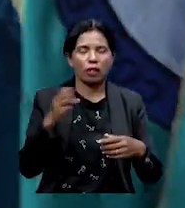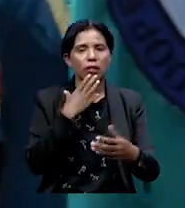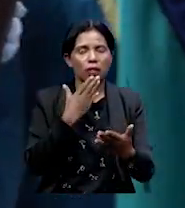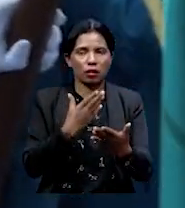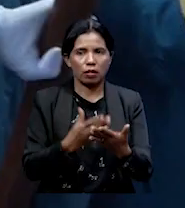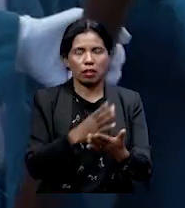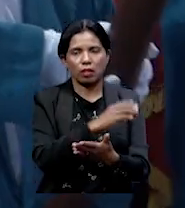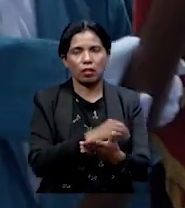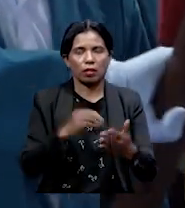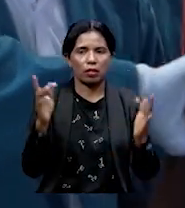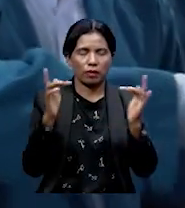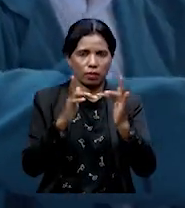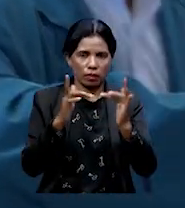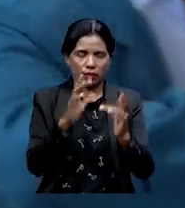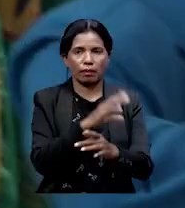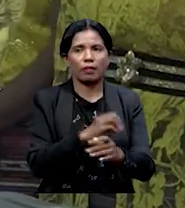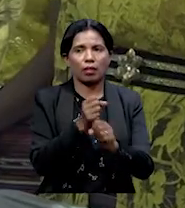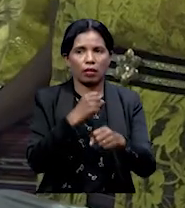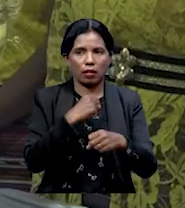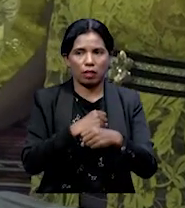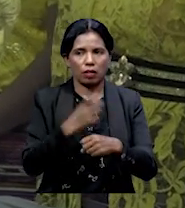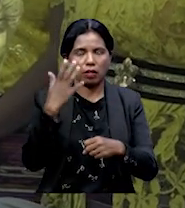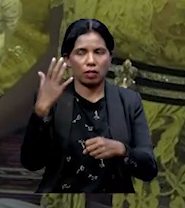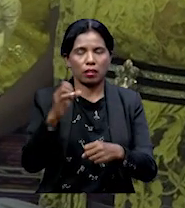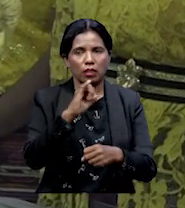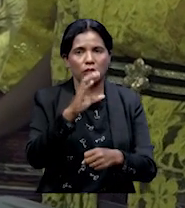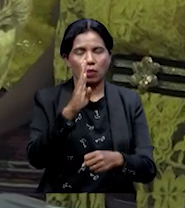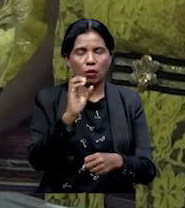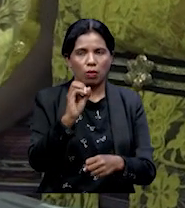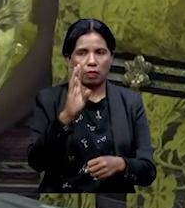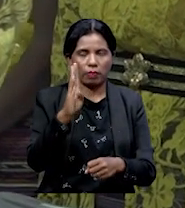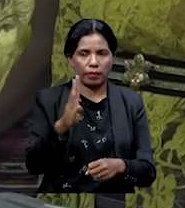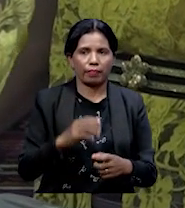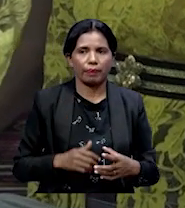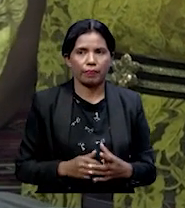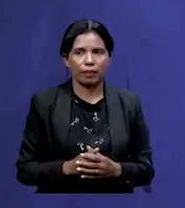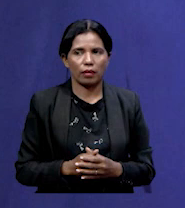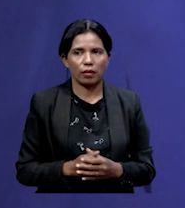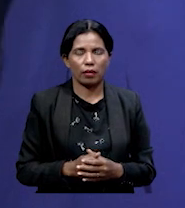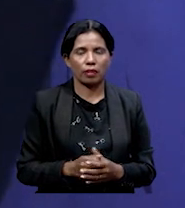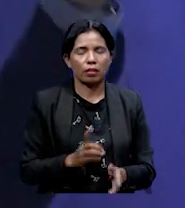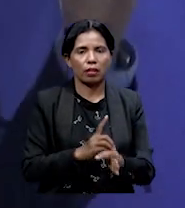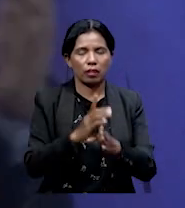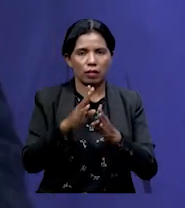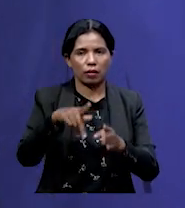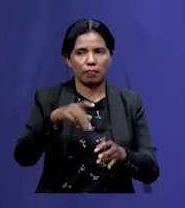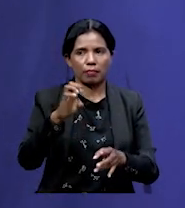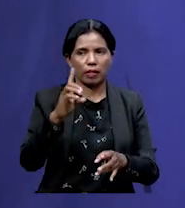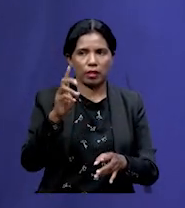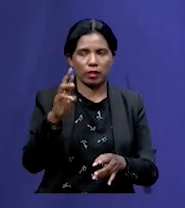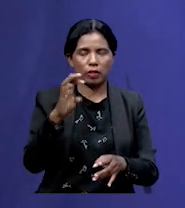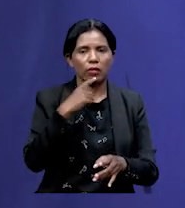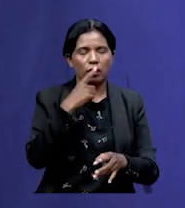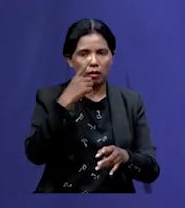era digitalização, ne halau iha salão IOB Fomento 2. Reitor IOB Pedro Miguel Barreto